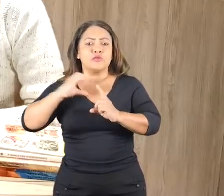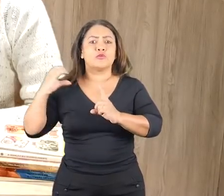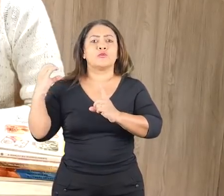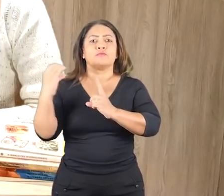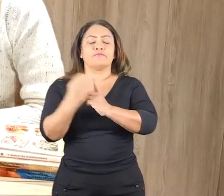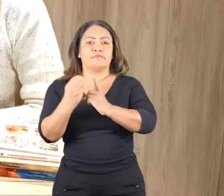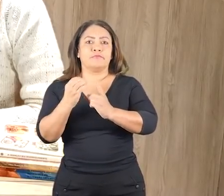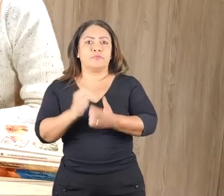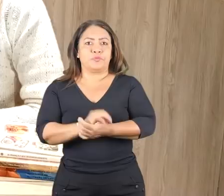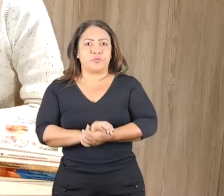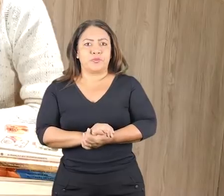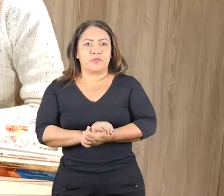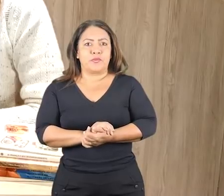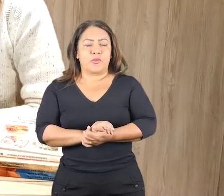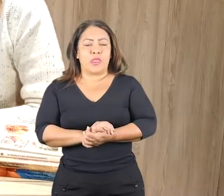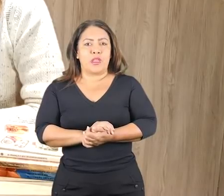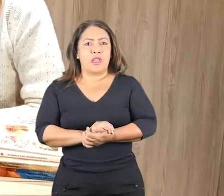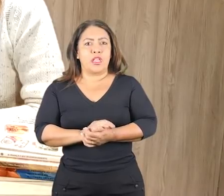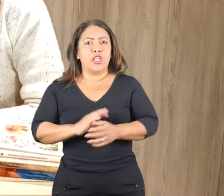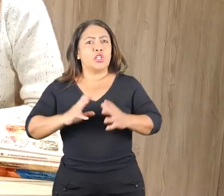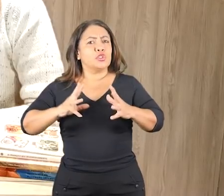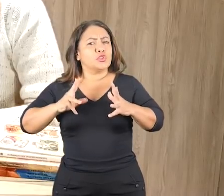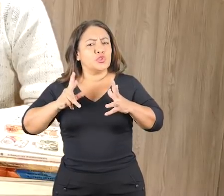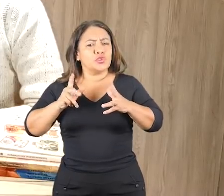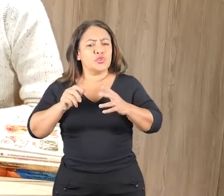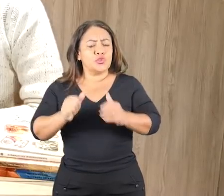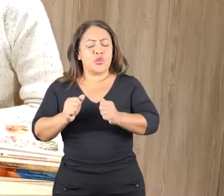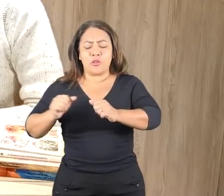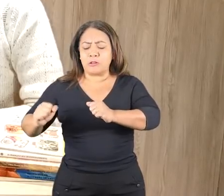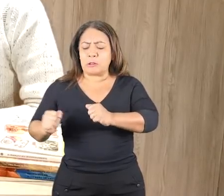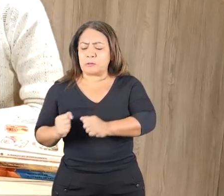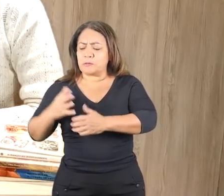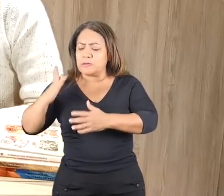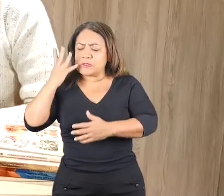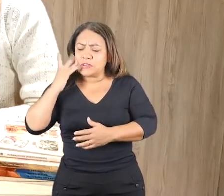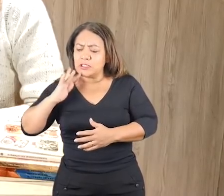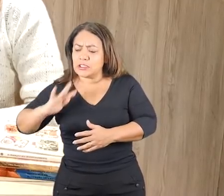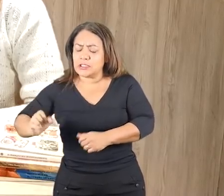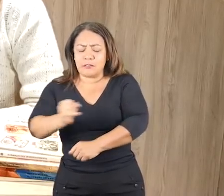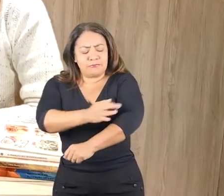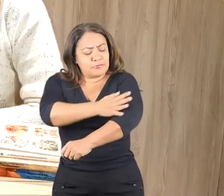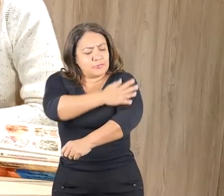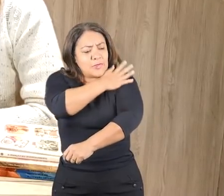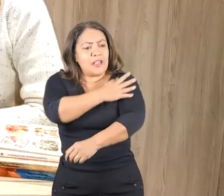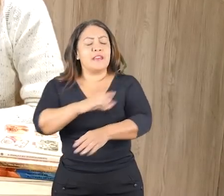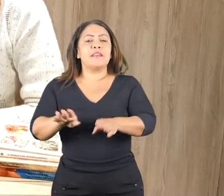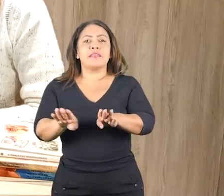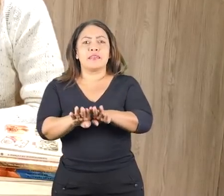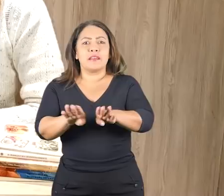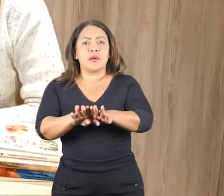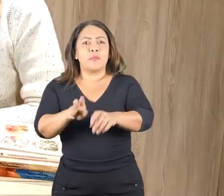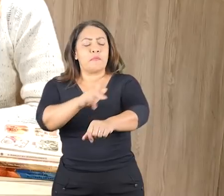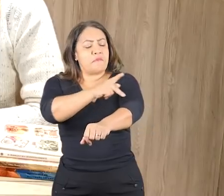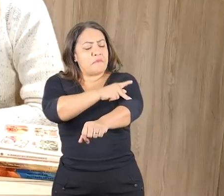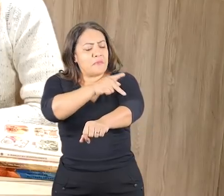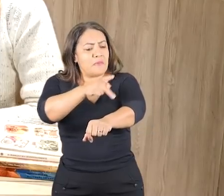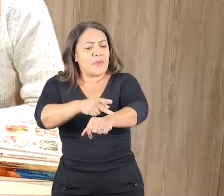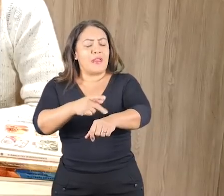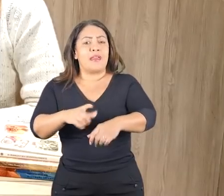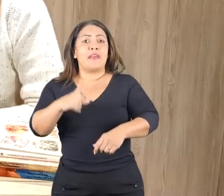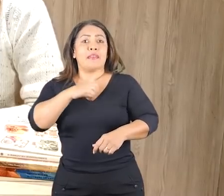Preservando a identidade da educação infantil e a ação pedagógica dos seus profissionais, essas